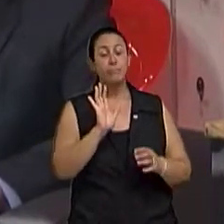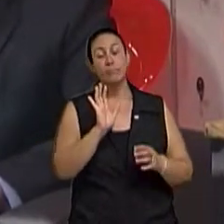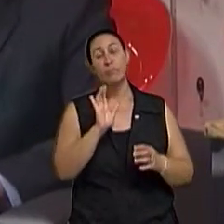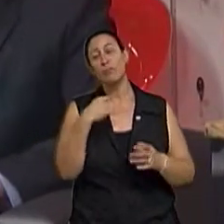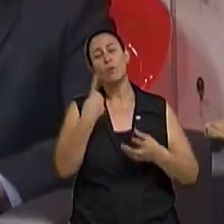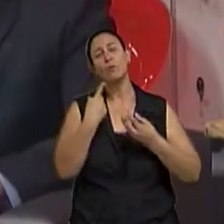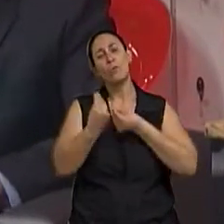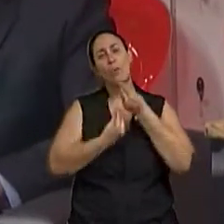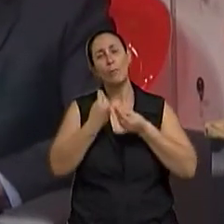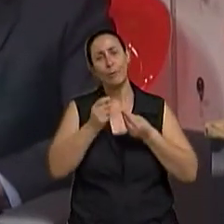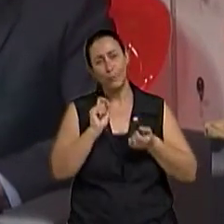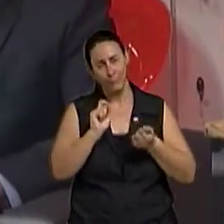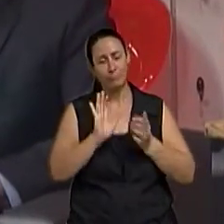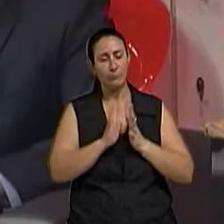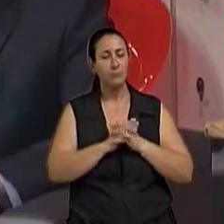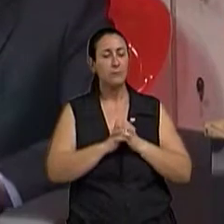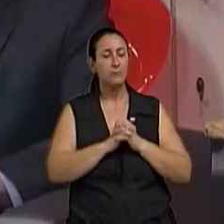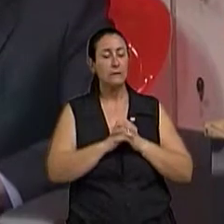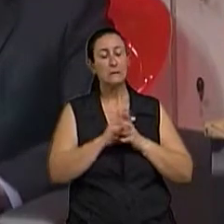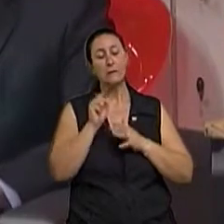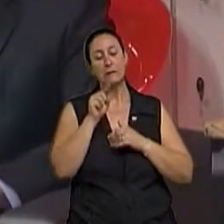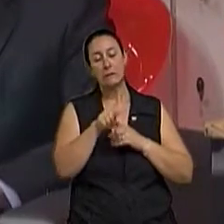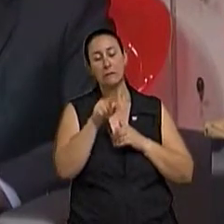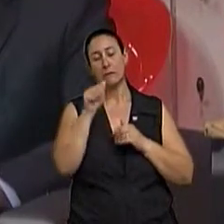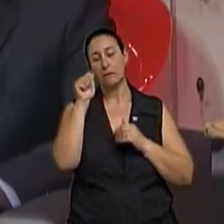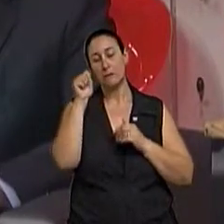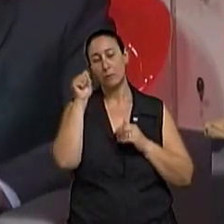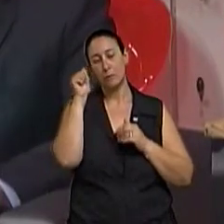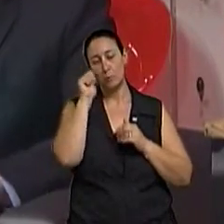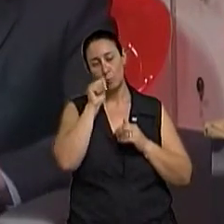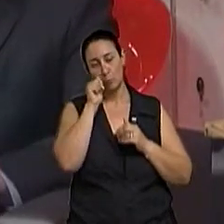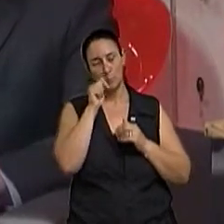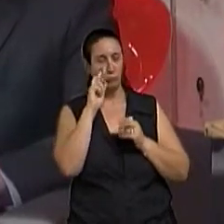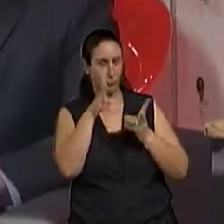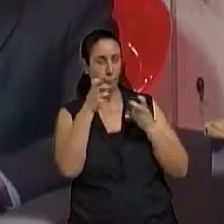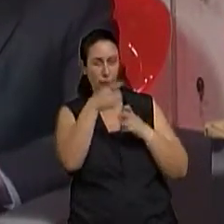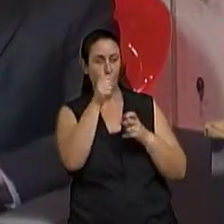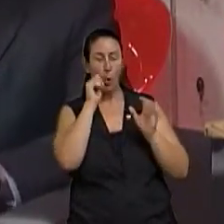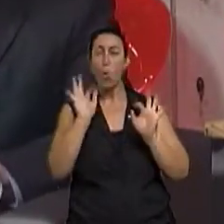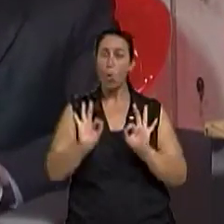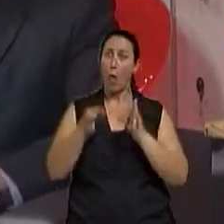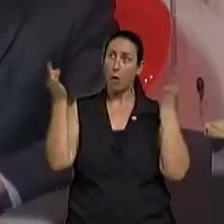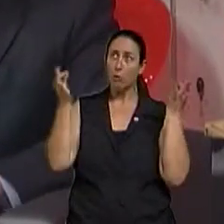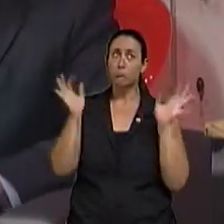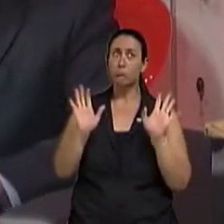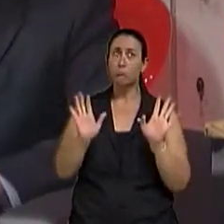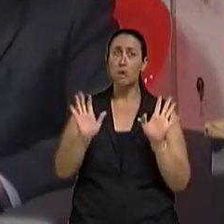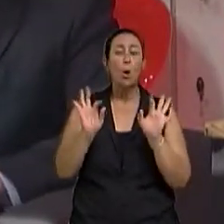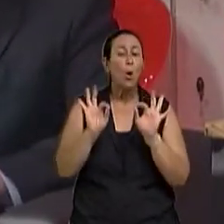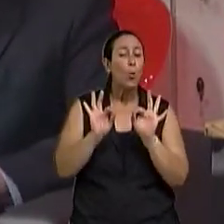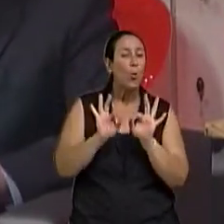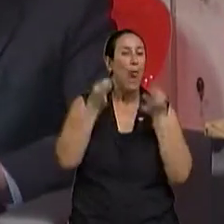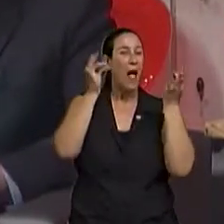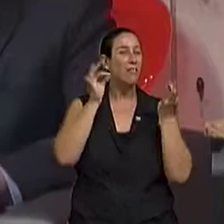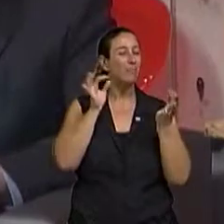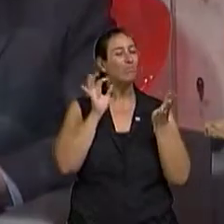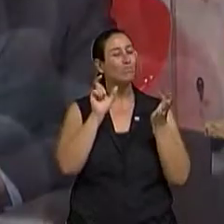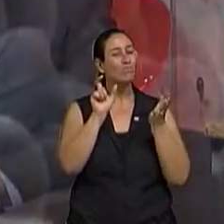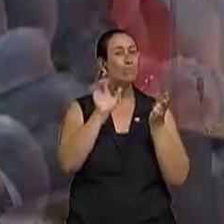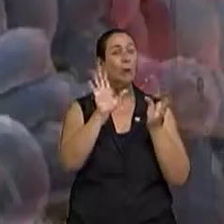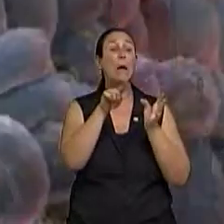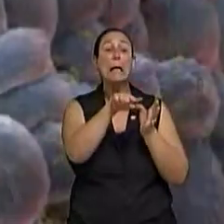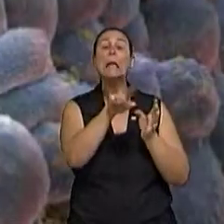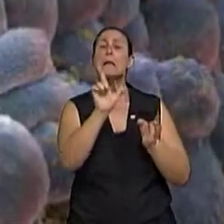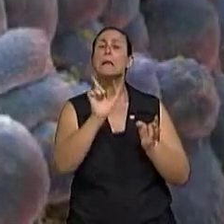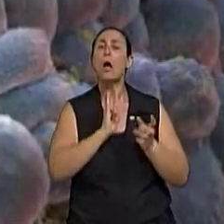comenta? Quando tem hipertensão, tu trata a hipertensão, tu diz que ela está curada. Não, ela está controlada. Diabetes, a mesma